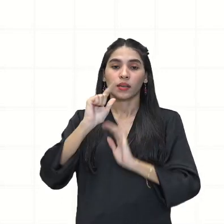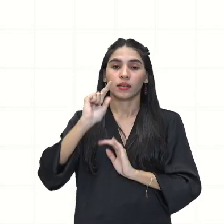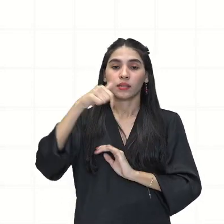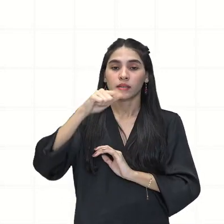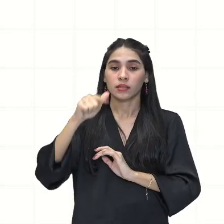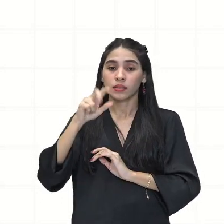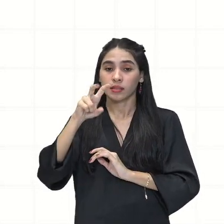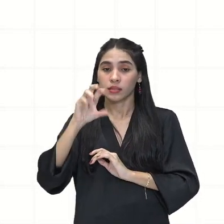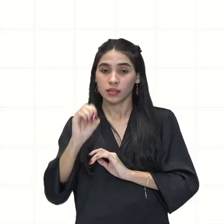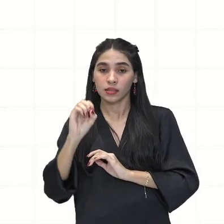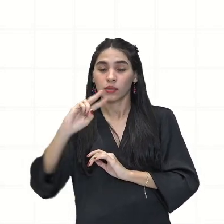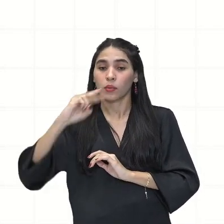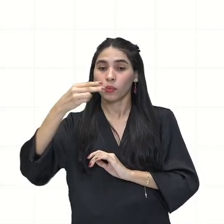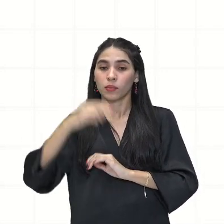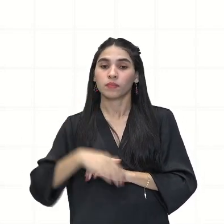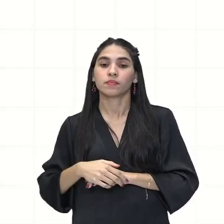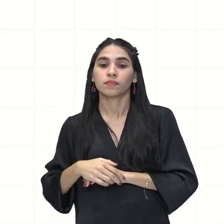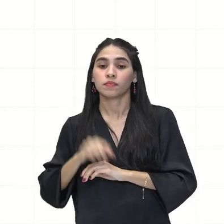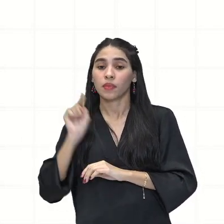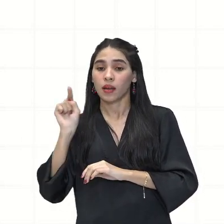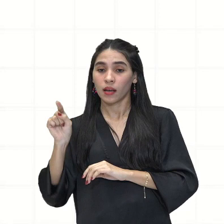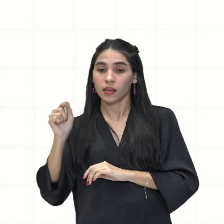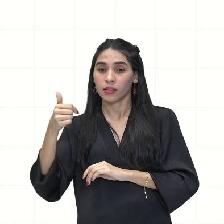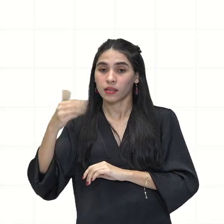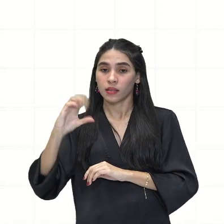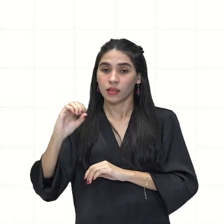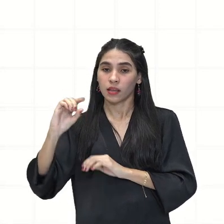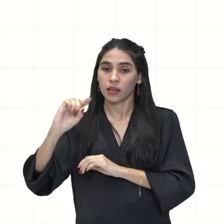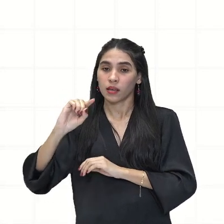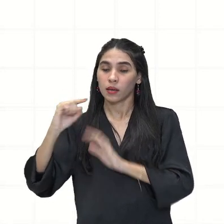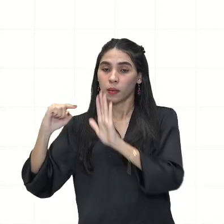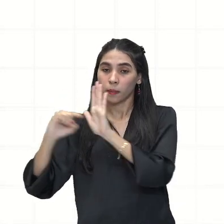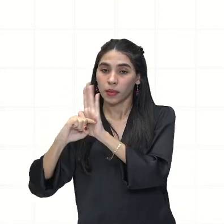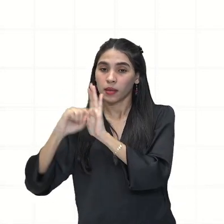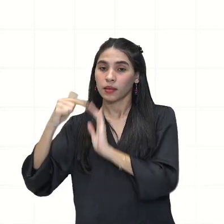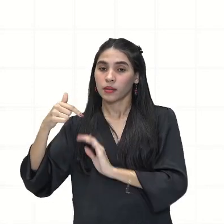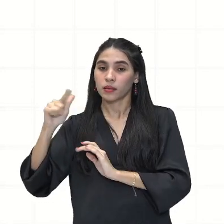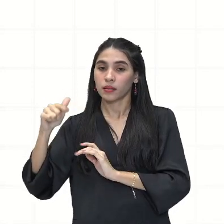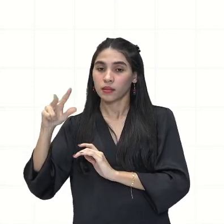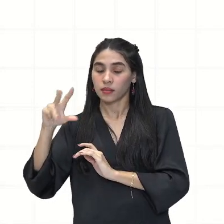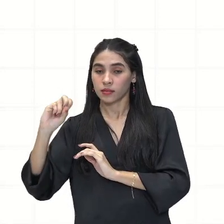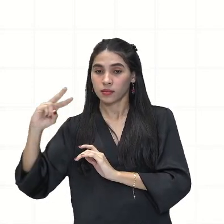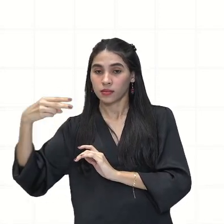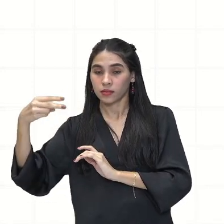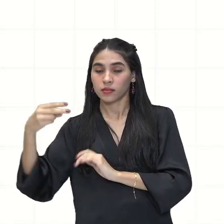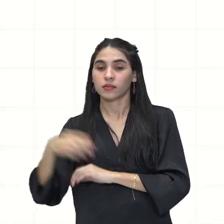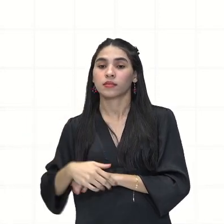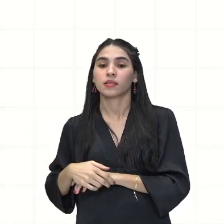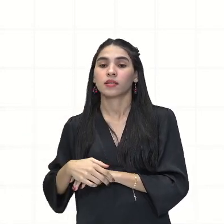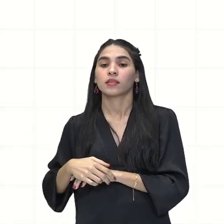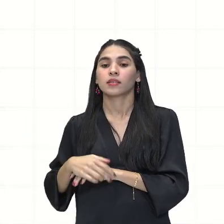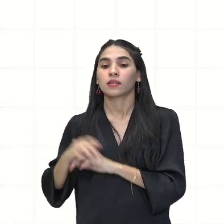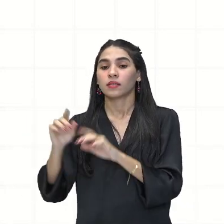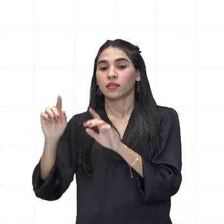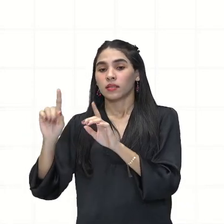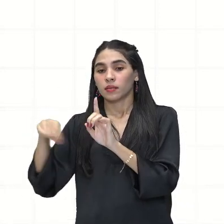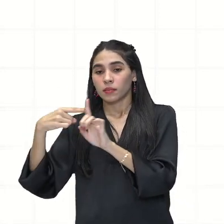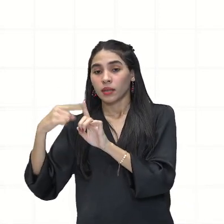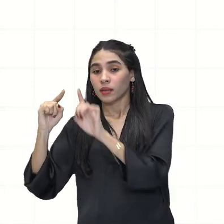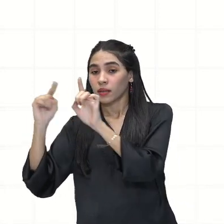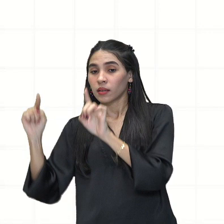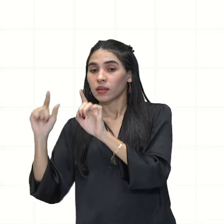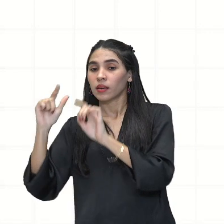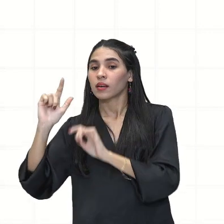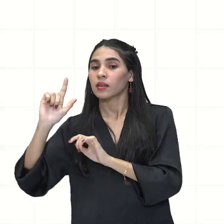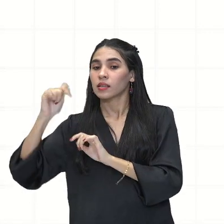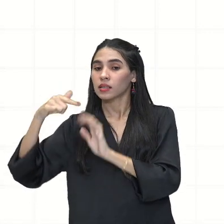Terceira nota menos a média elevada ao quadrado. E quarta nota menos a média elevada ao quadrado. Ora,